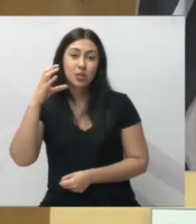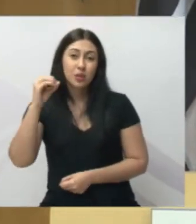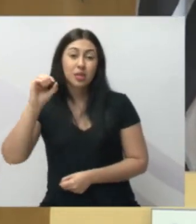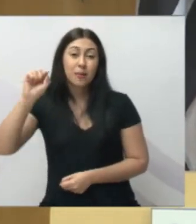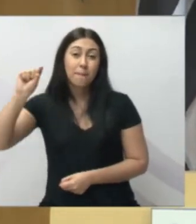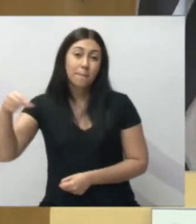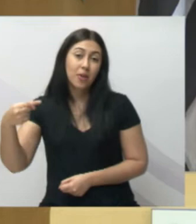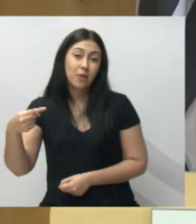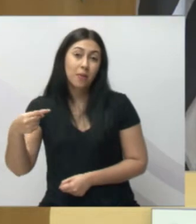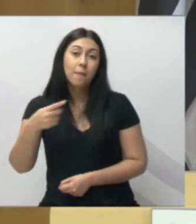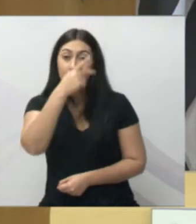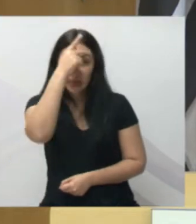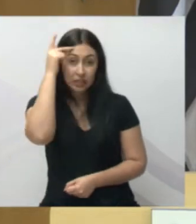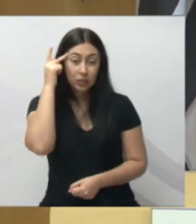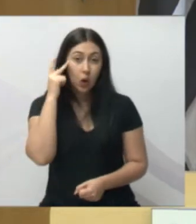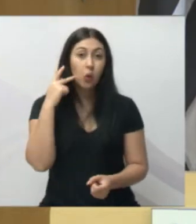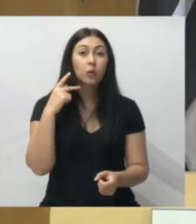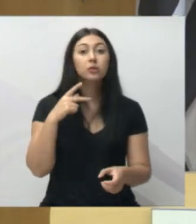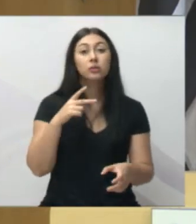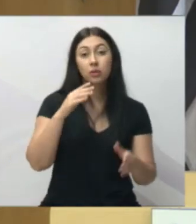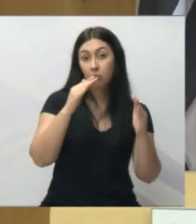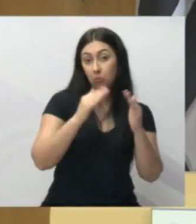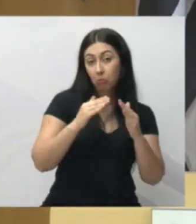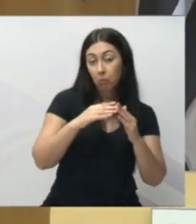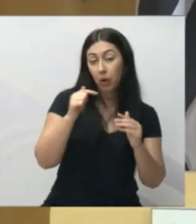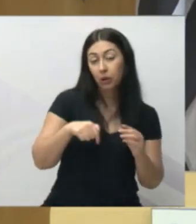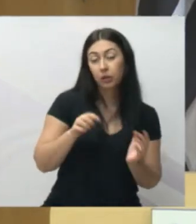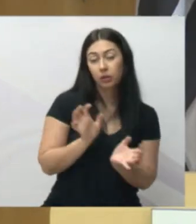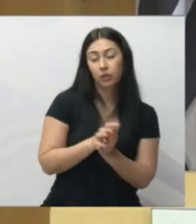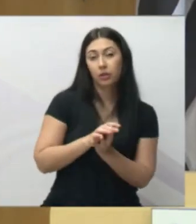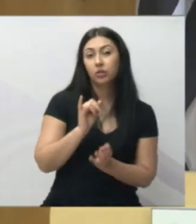habitantes. Ela faz